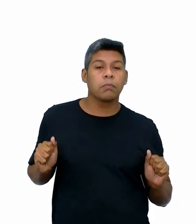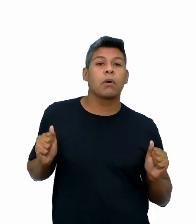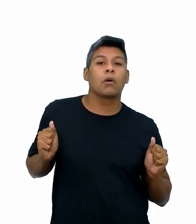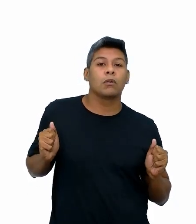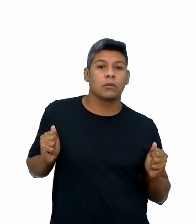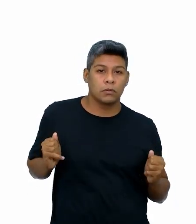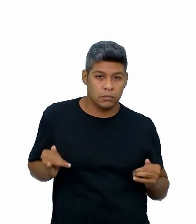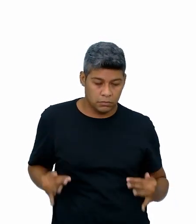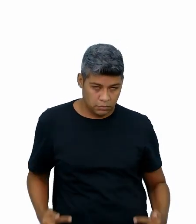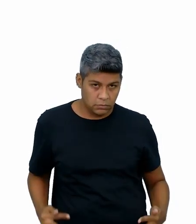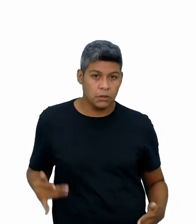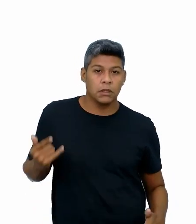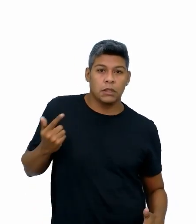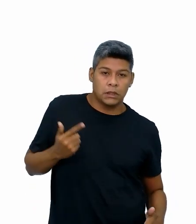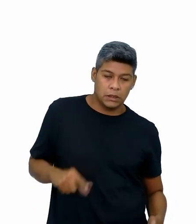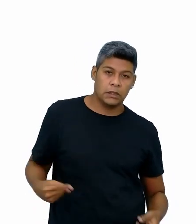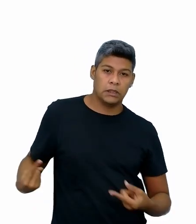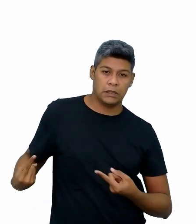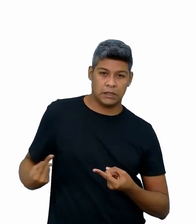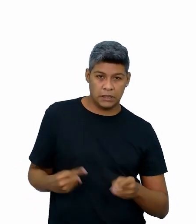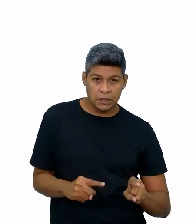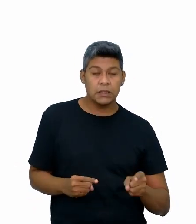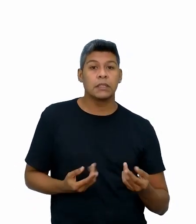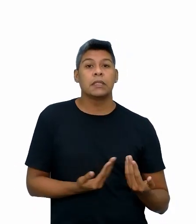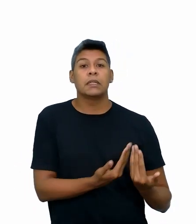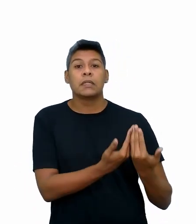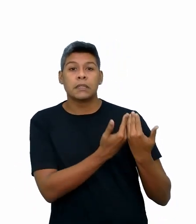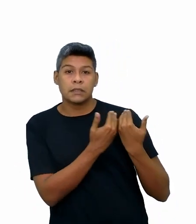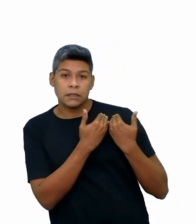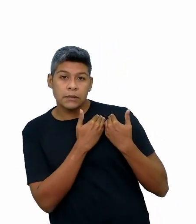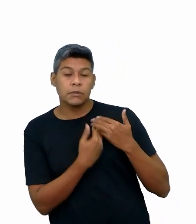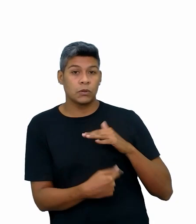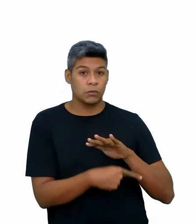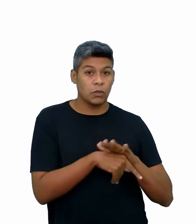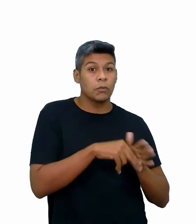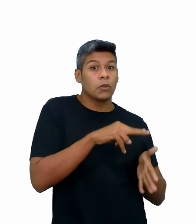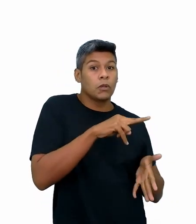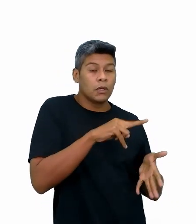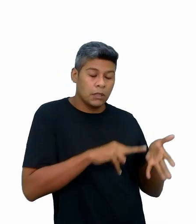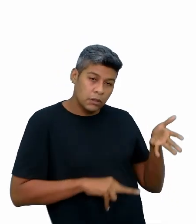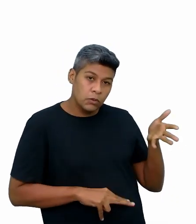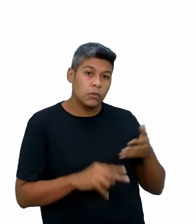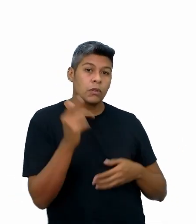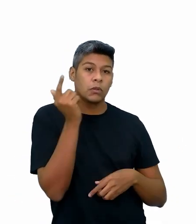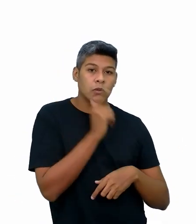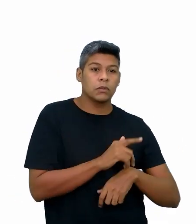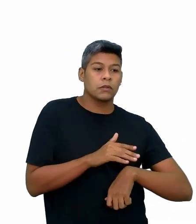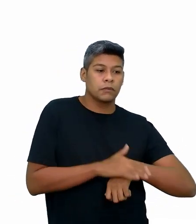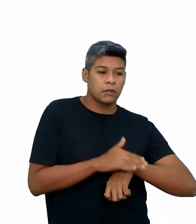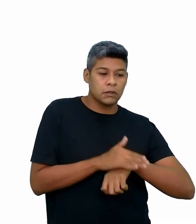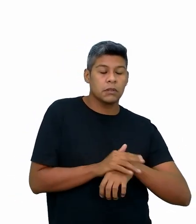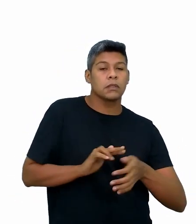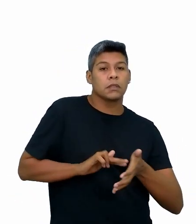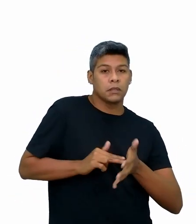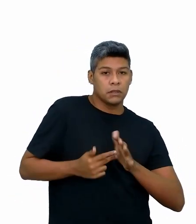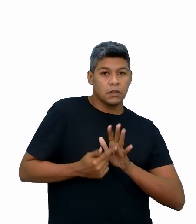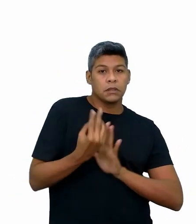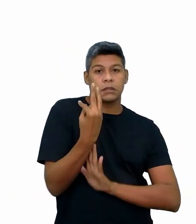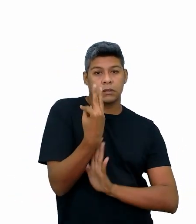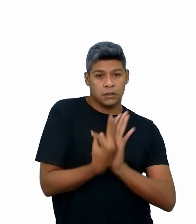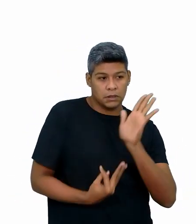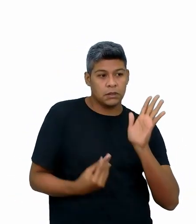colocar, né, de uma maneira crítica, responsável, diante de uma leitura, né, conseguir fazer essa interpretação do texto e ter o